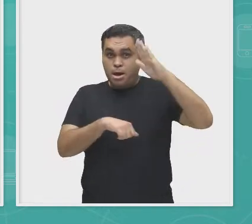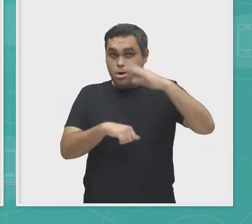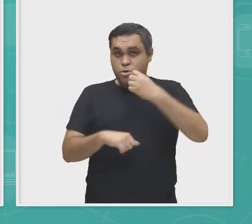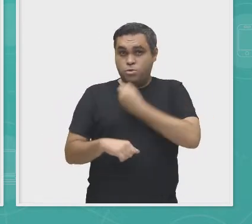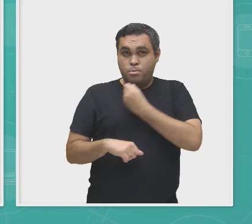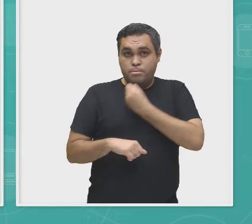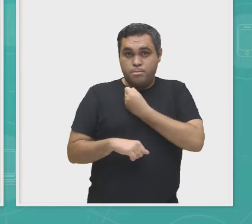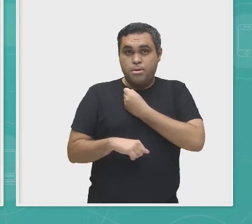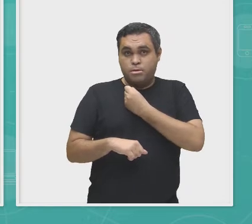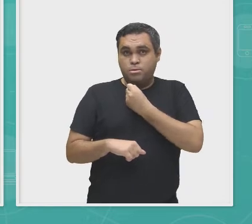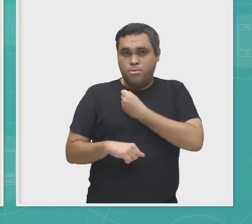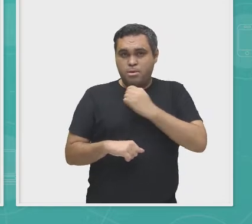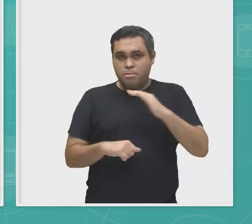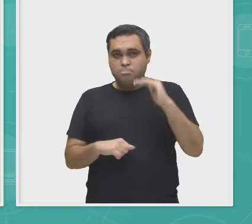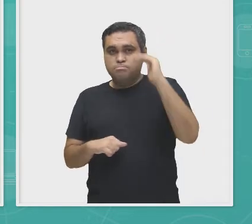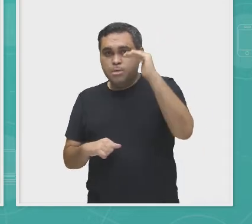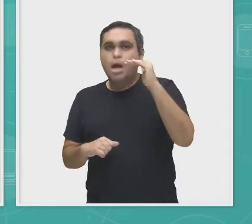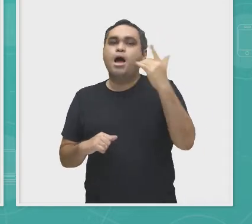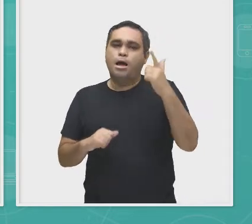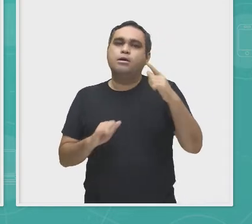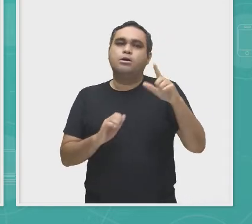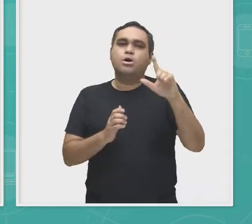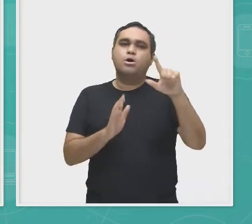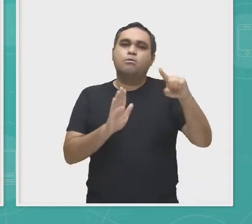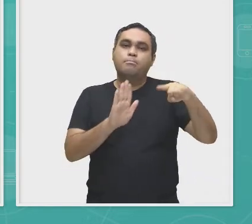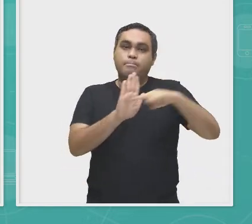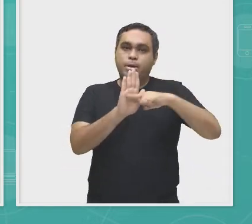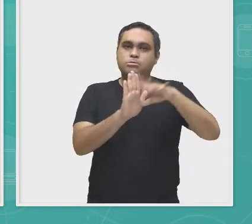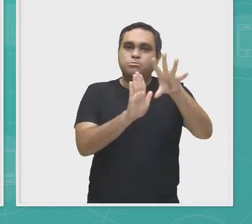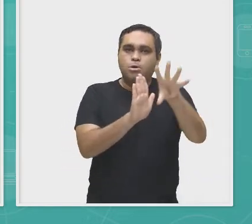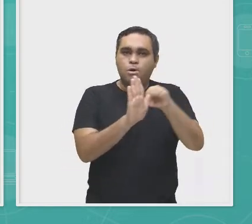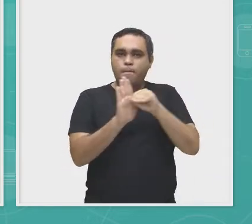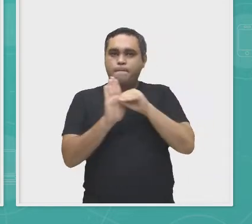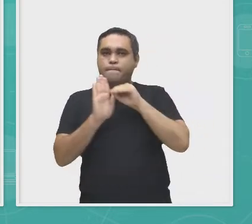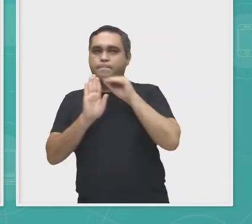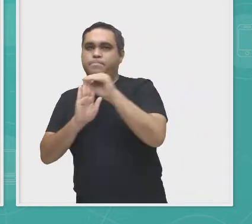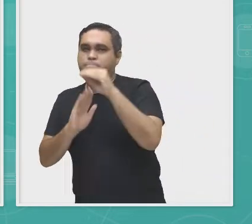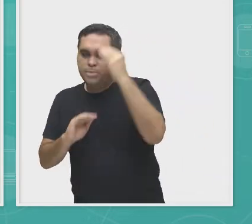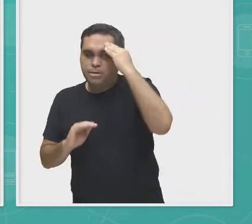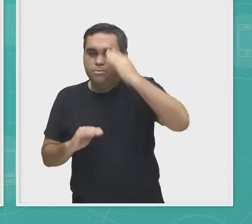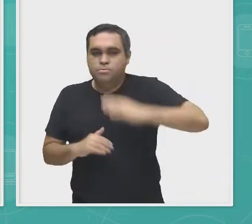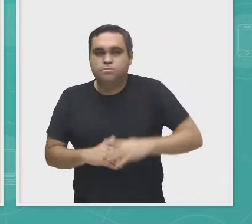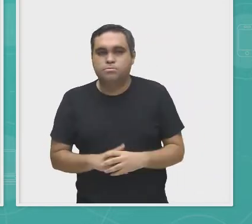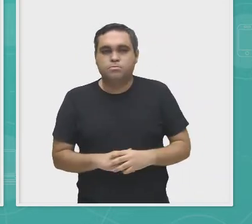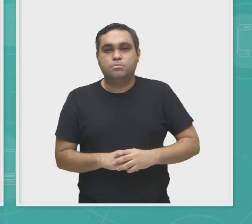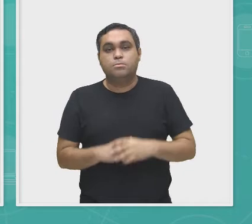numa reta real. Por exemplo, vamos imaginar aqui que nós tínhamos a nossa escala